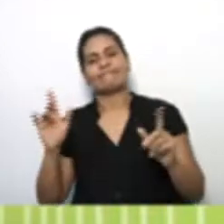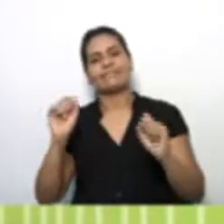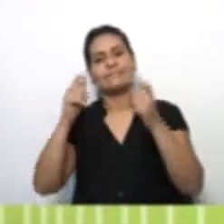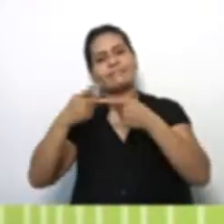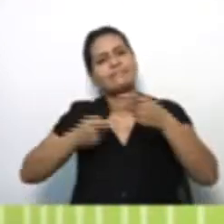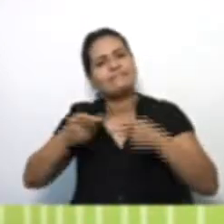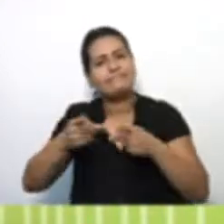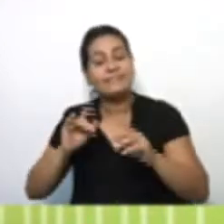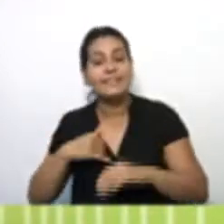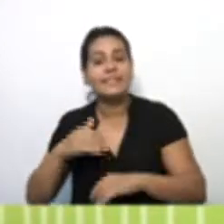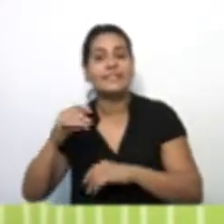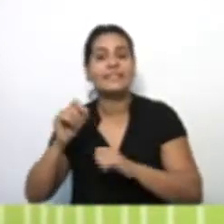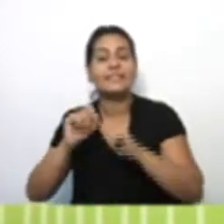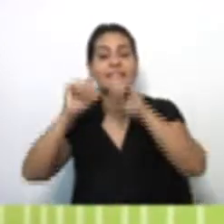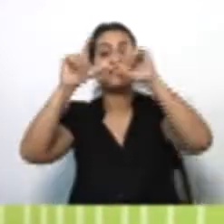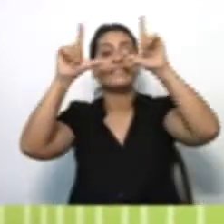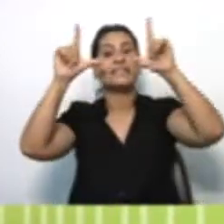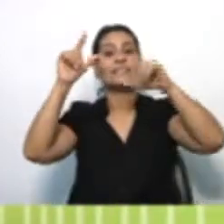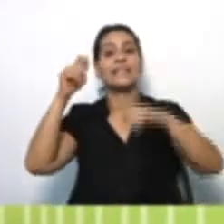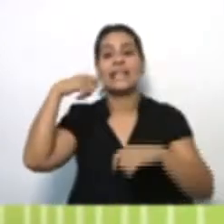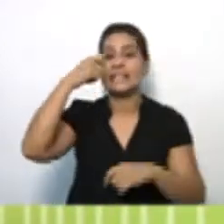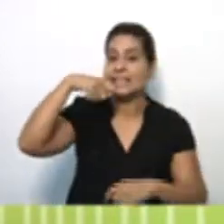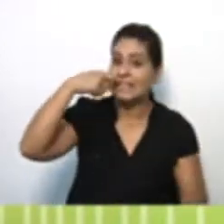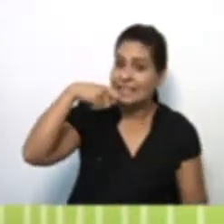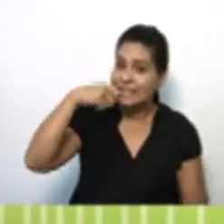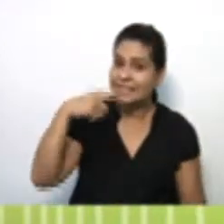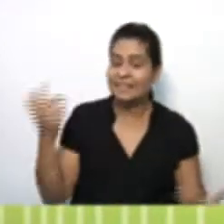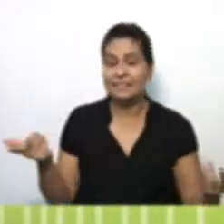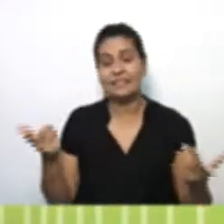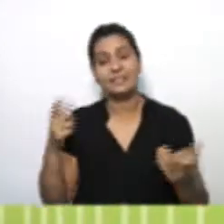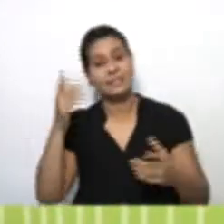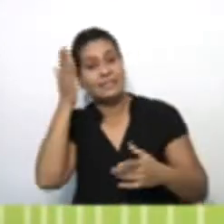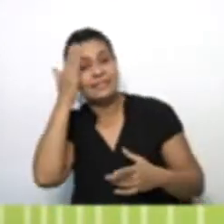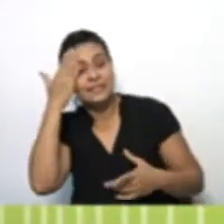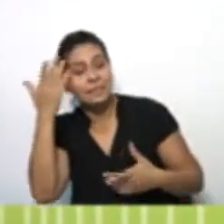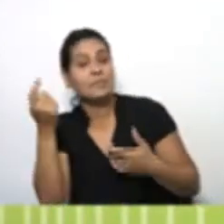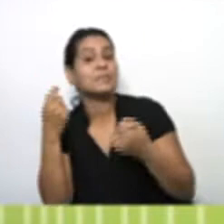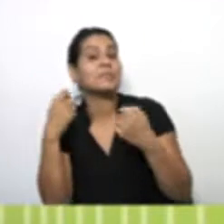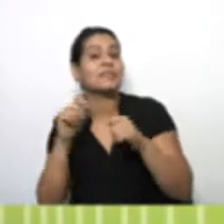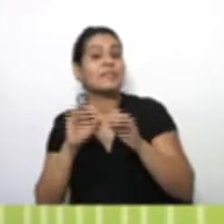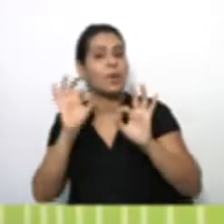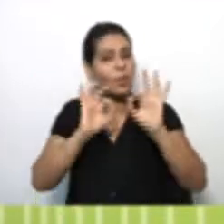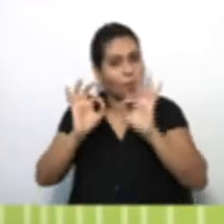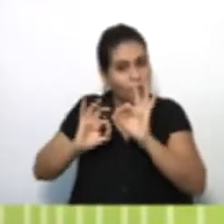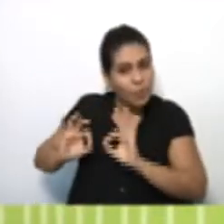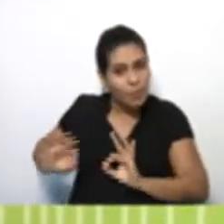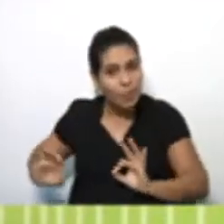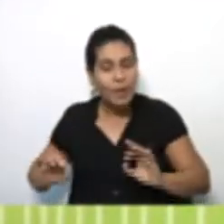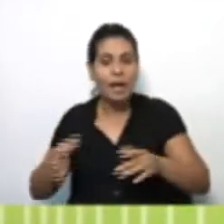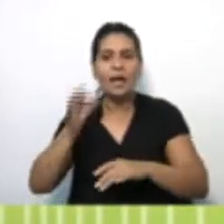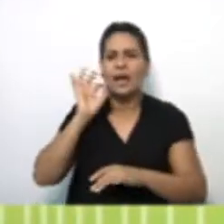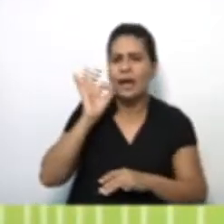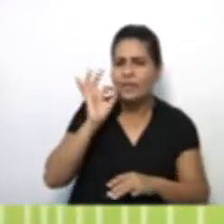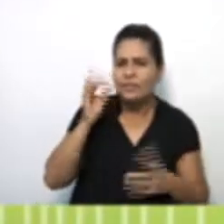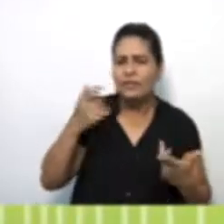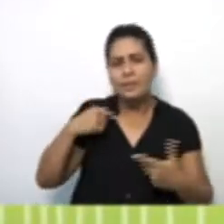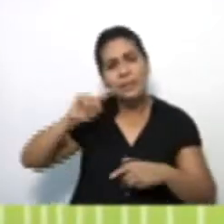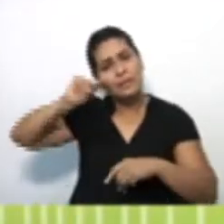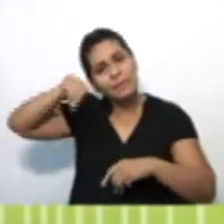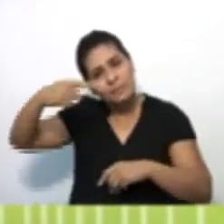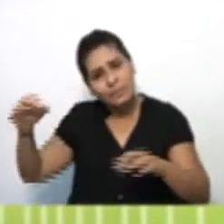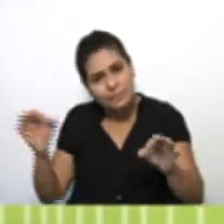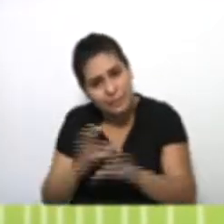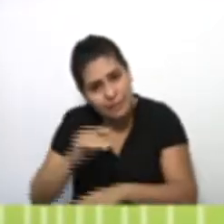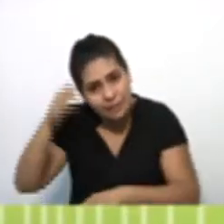às 7, aí você sabe que o quê? Você tem que escovar seu dente. Você sabe que você tem que se arrumar, você tem que tomar seu café para você ir